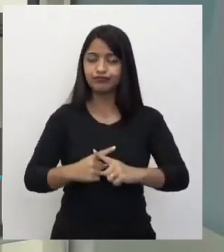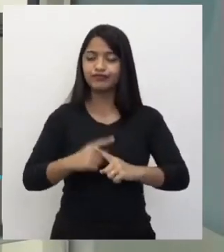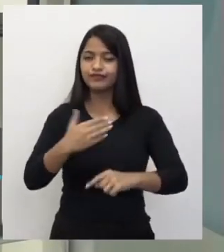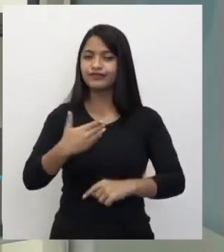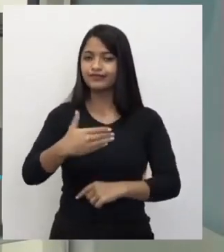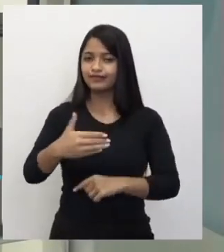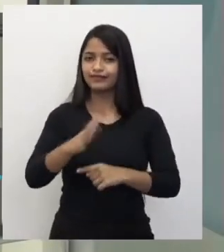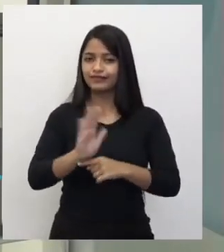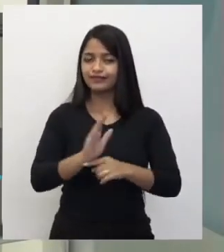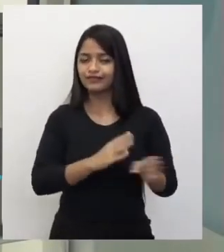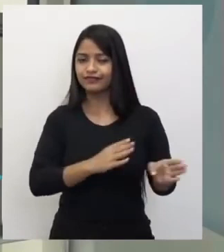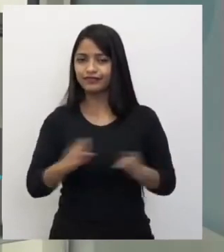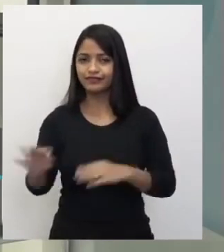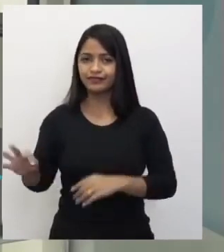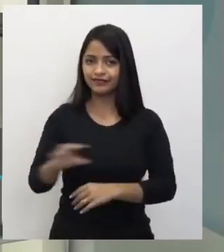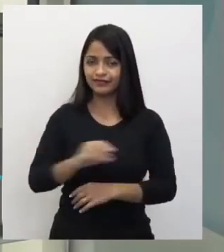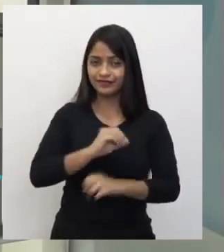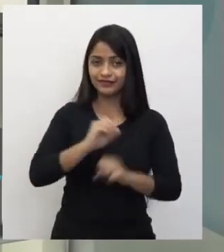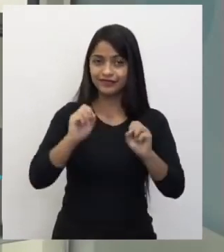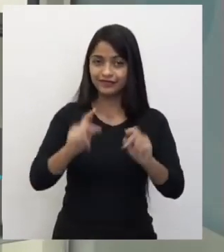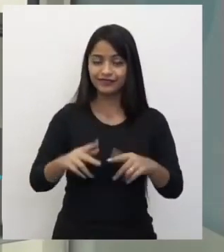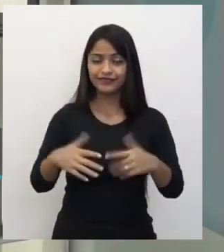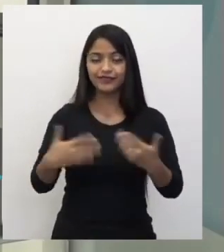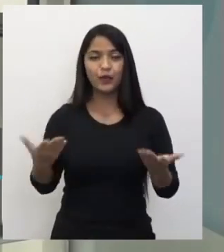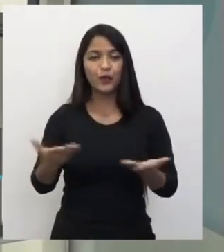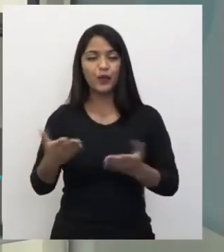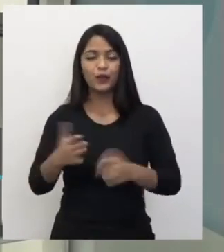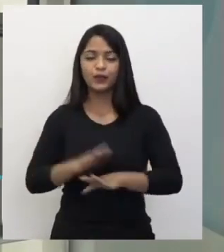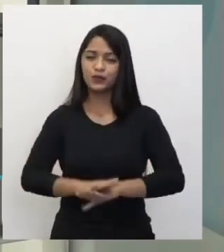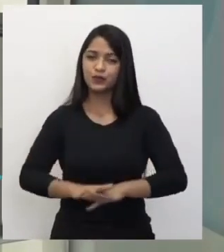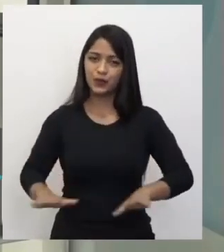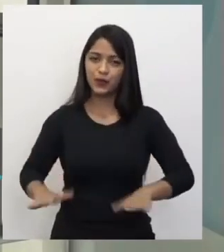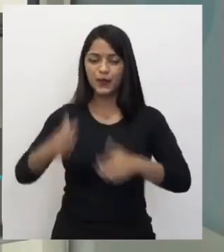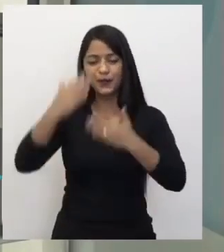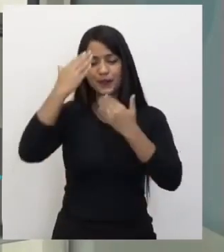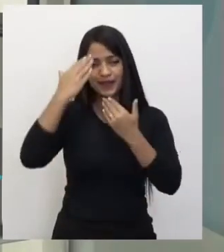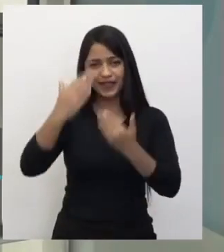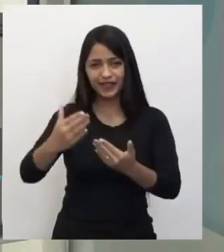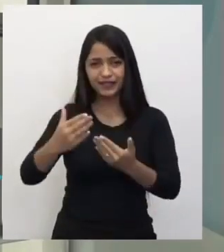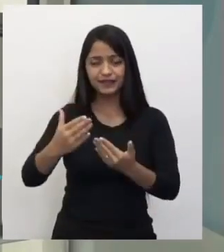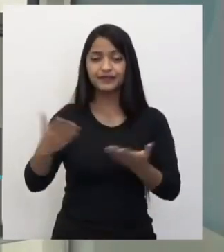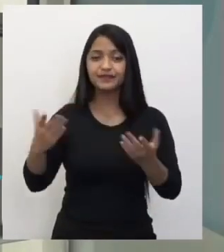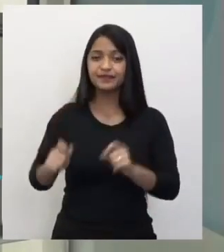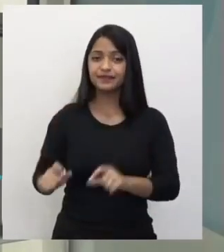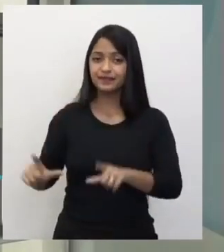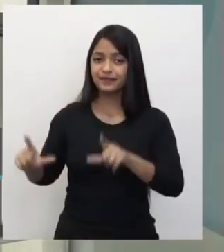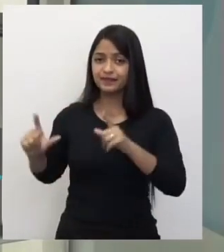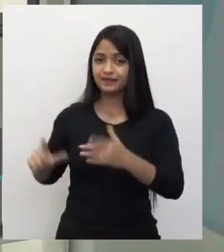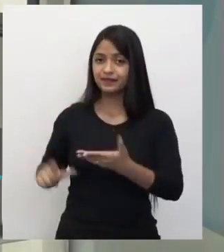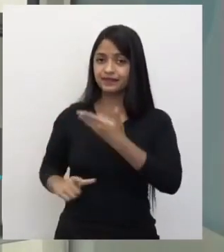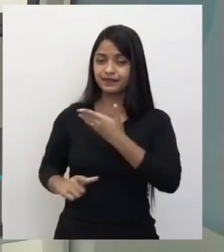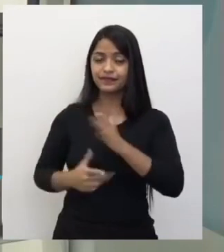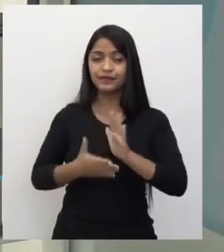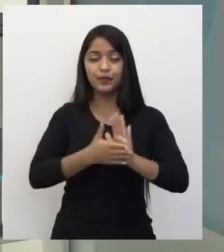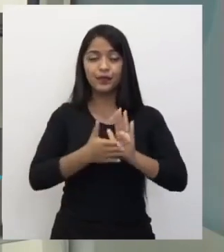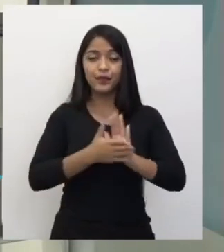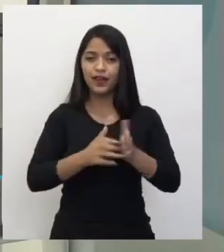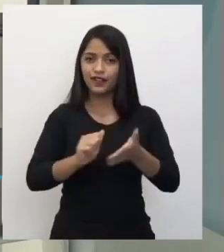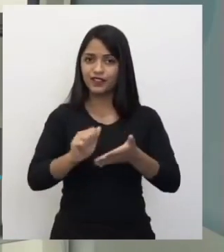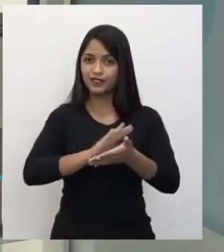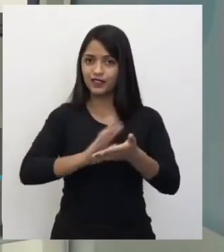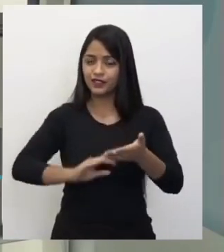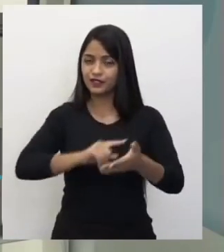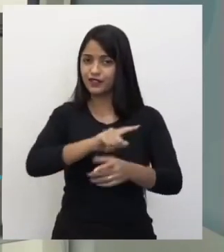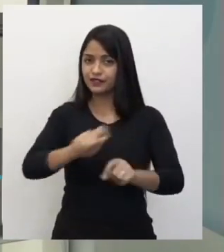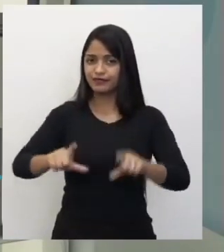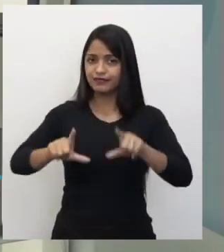na íntegra aí numa aula, certo? Então, por hoje foi só. Muito obrigada. Eu vou deixar aqui a proposta da atividade aí para vocês printarem para